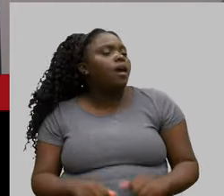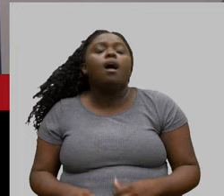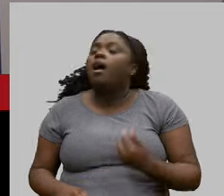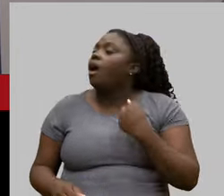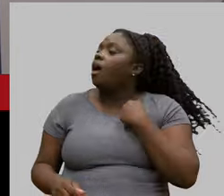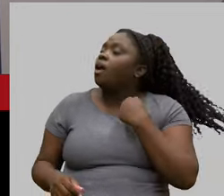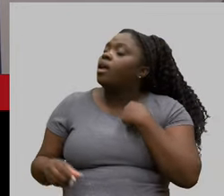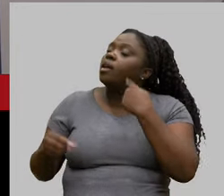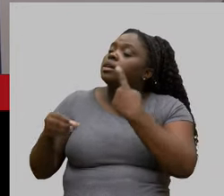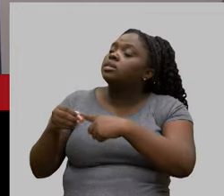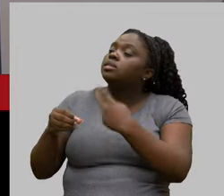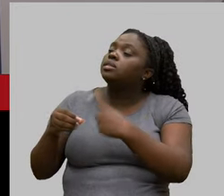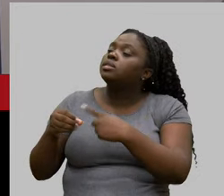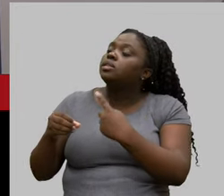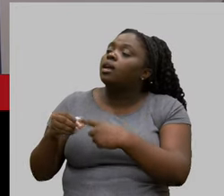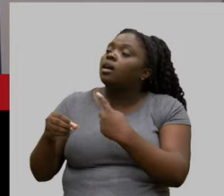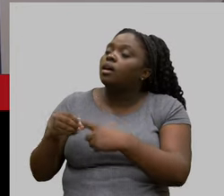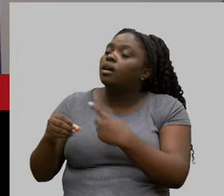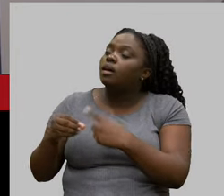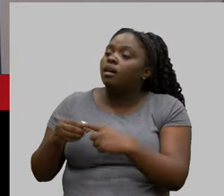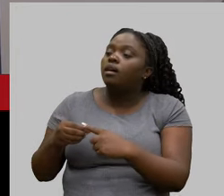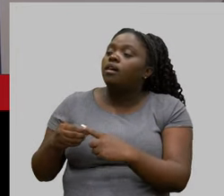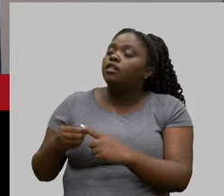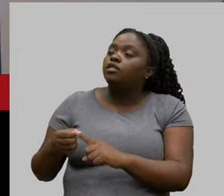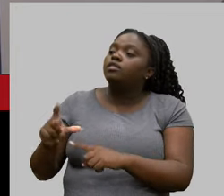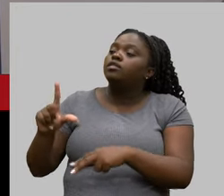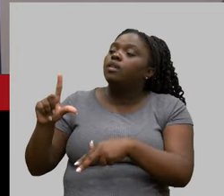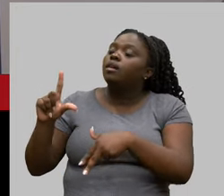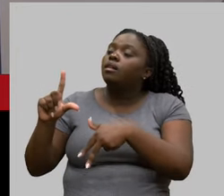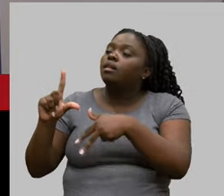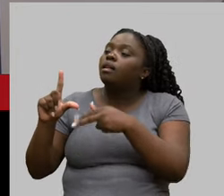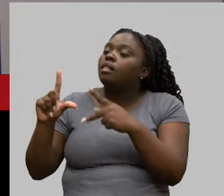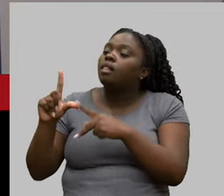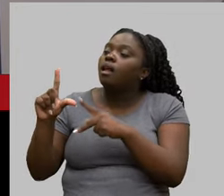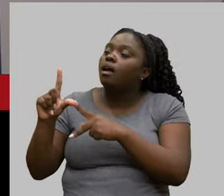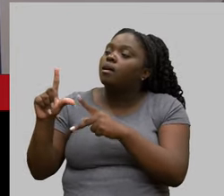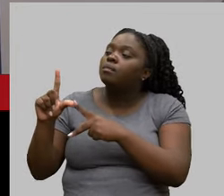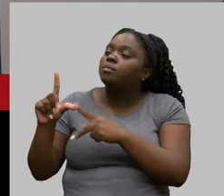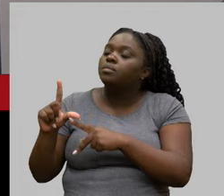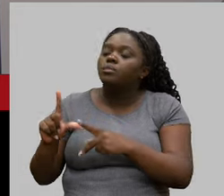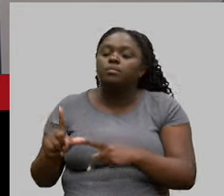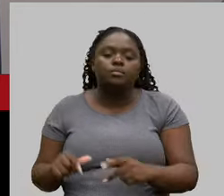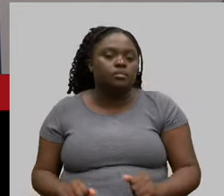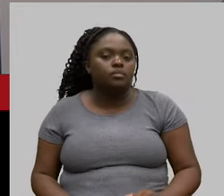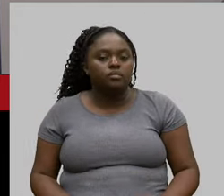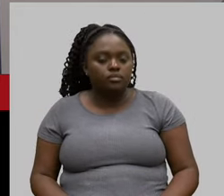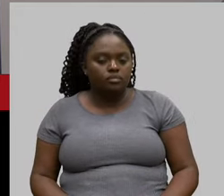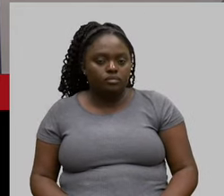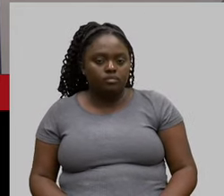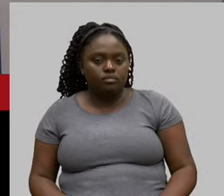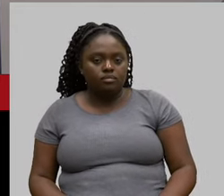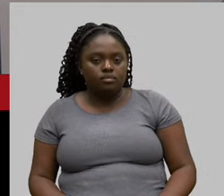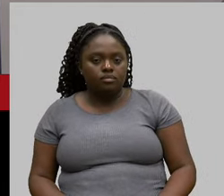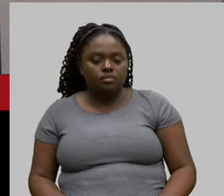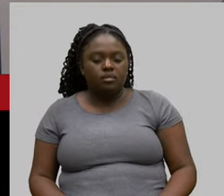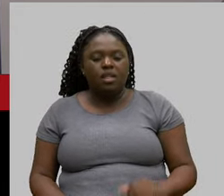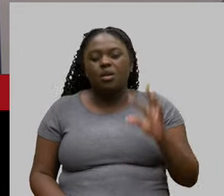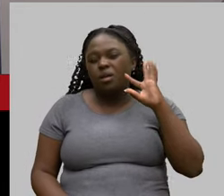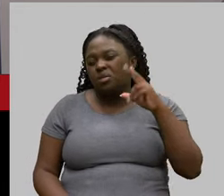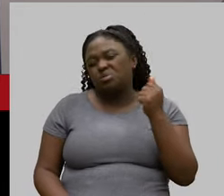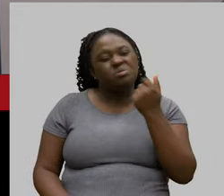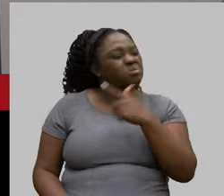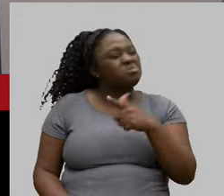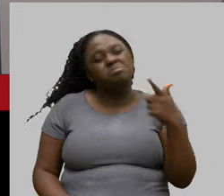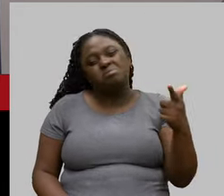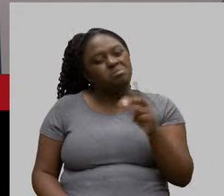Lapa gente é só exemplo tá eh São José do cercado para não eu acho acredito que não tenha